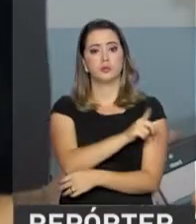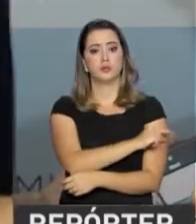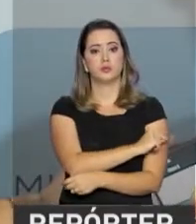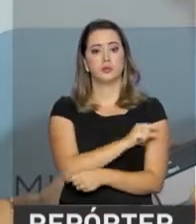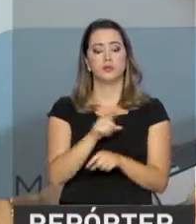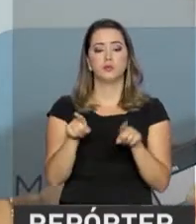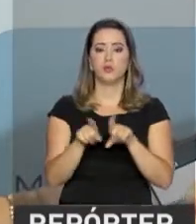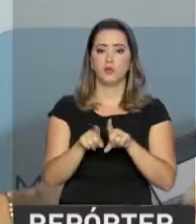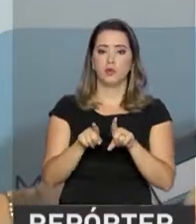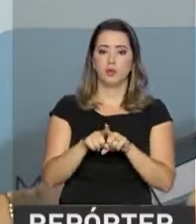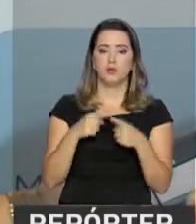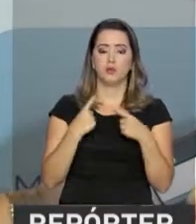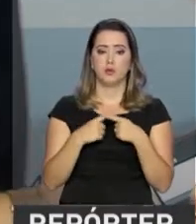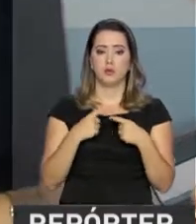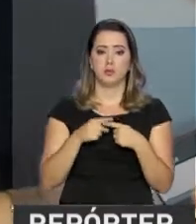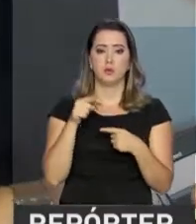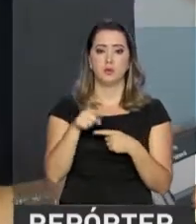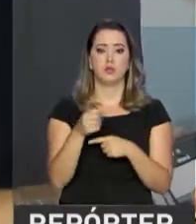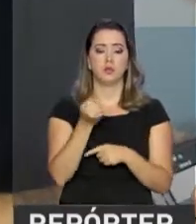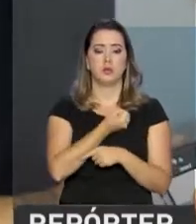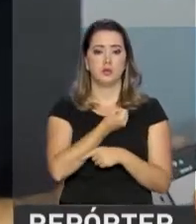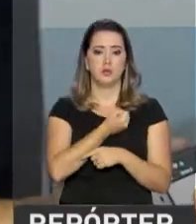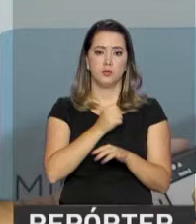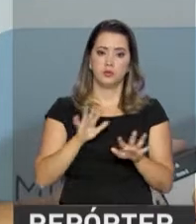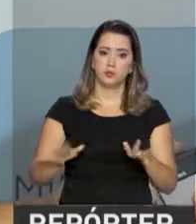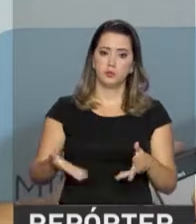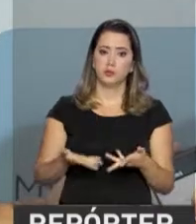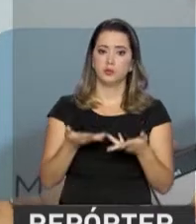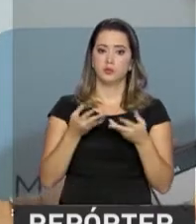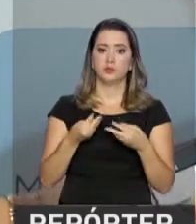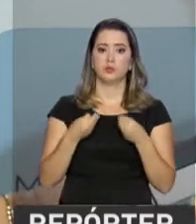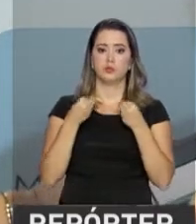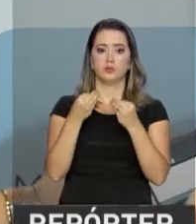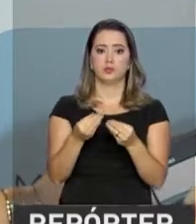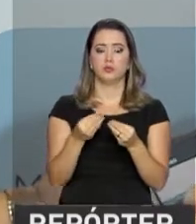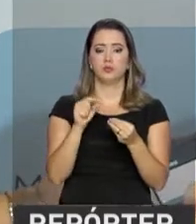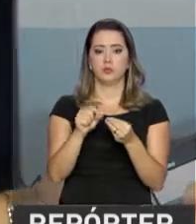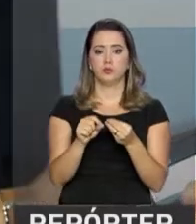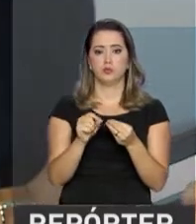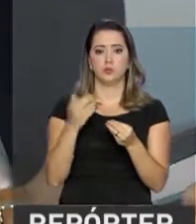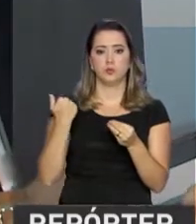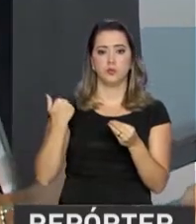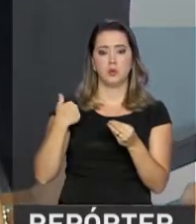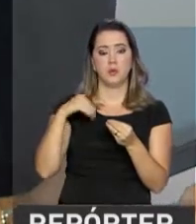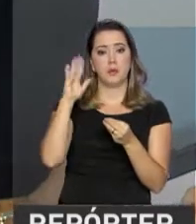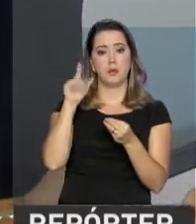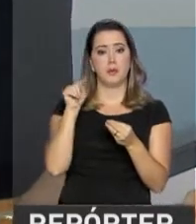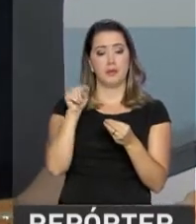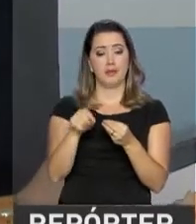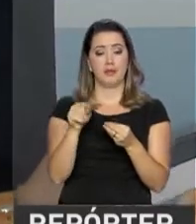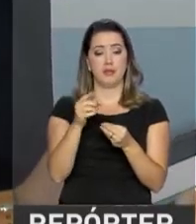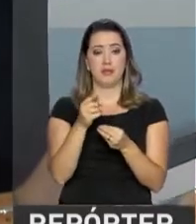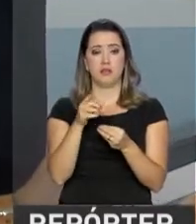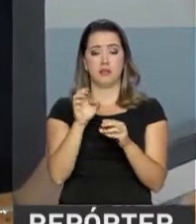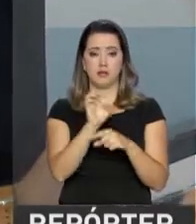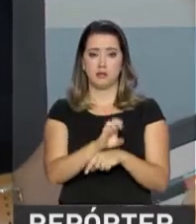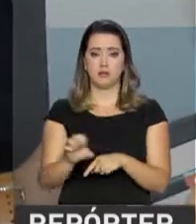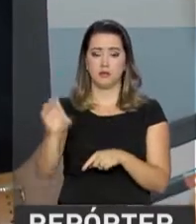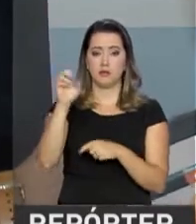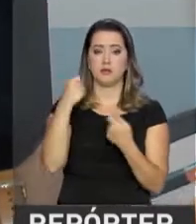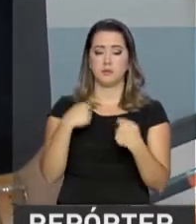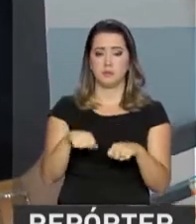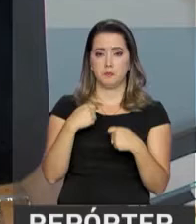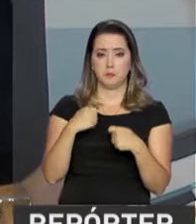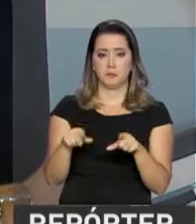também porque este número de produção garantirá além desses estados onde o fracionamento